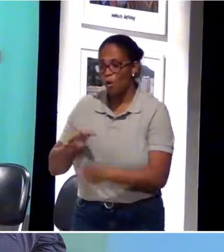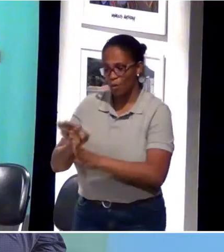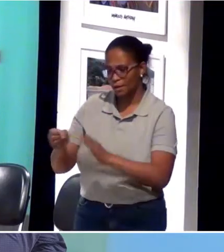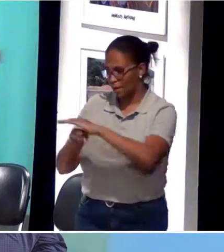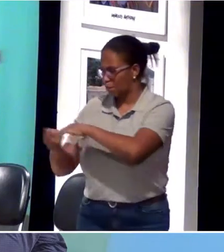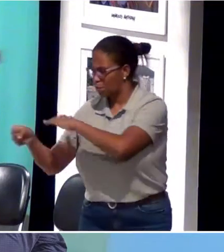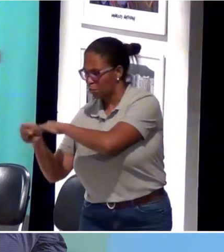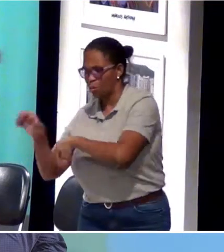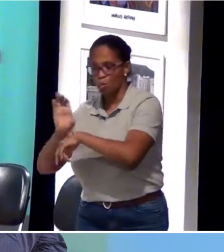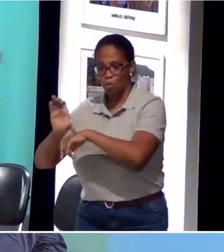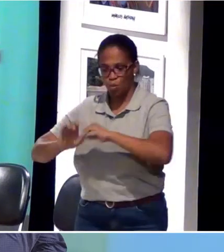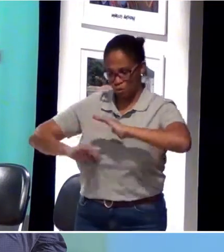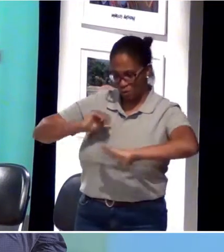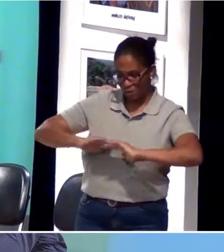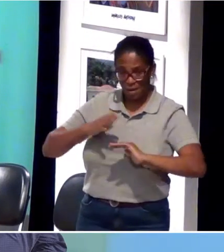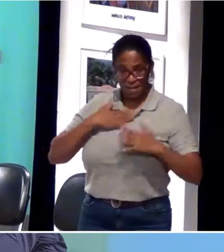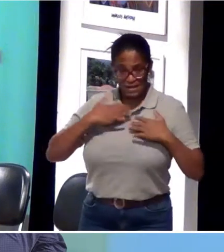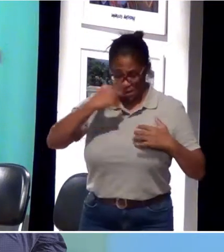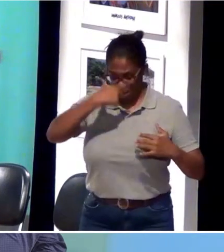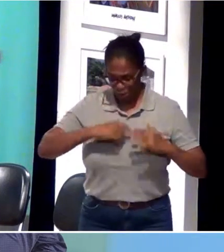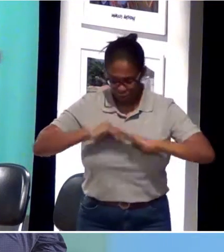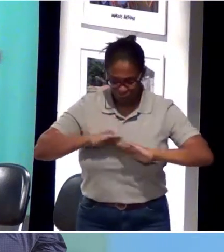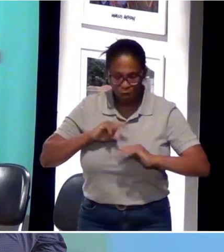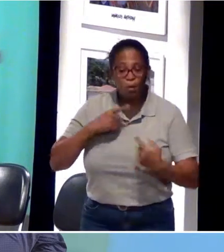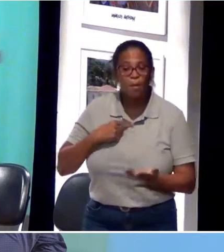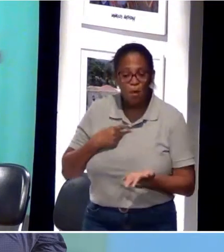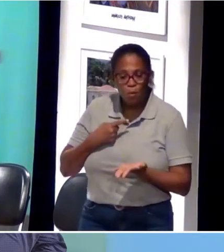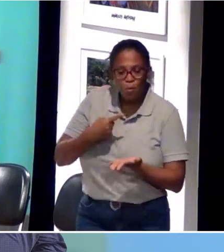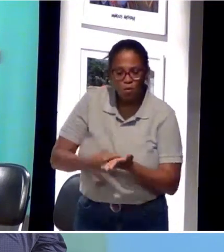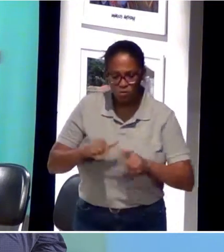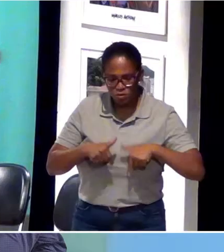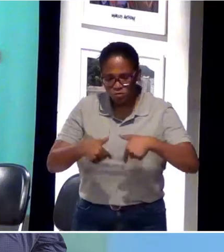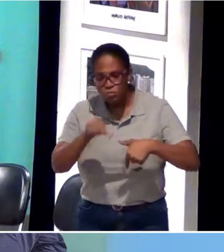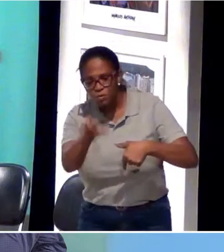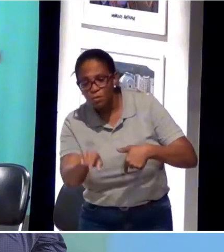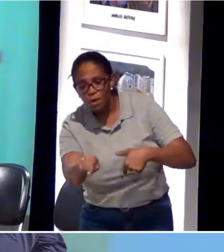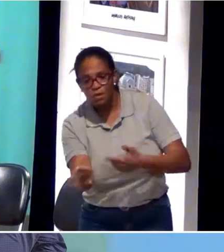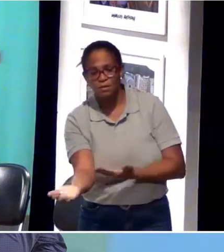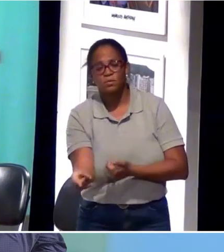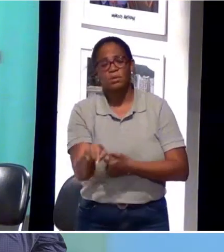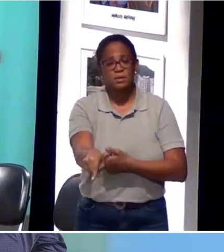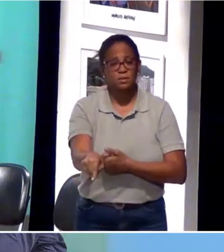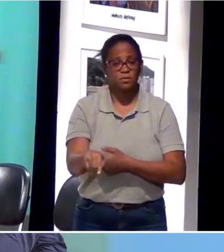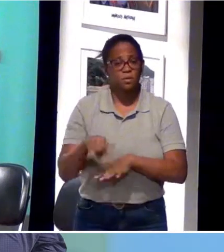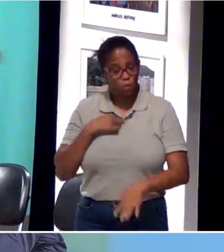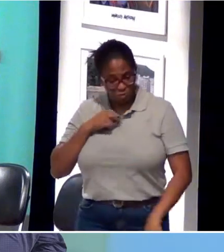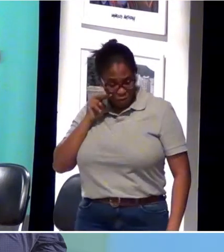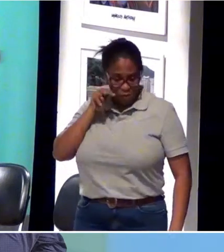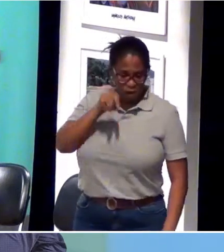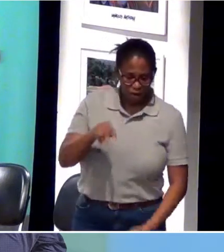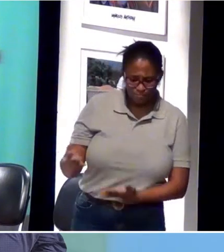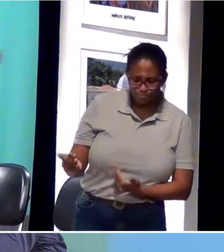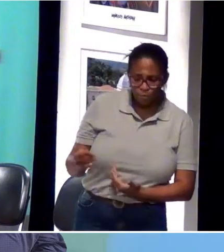qual é o nosso compromisso com esse adolescente, né? Qual é o nosso compromisso quando a gente olha para esse